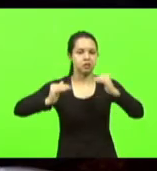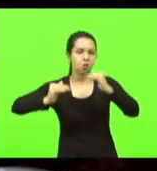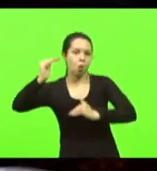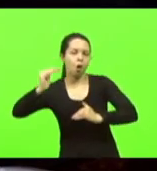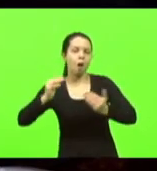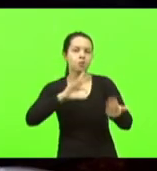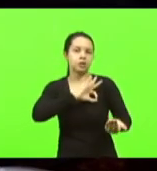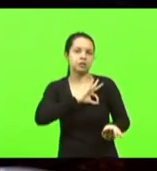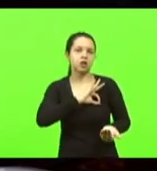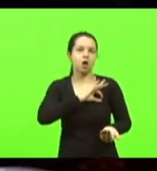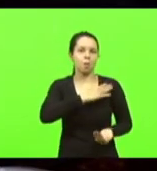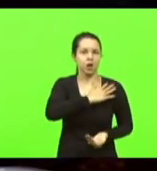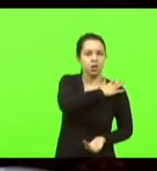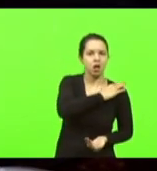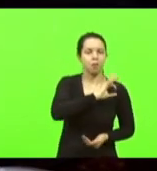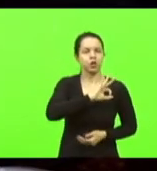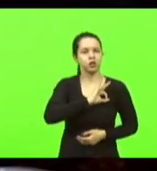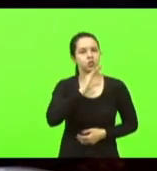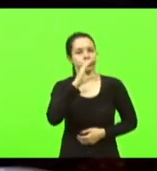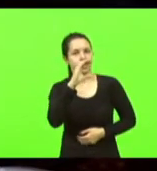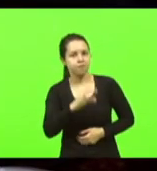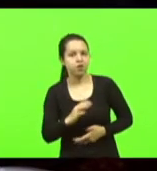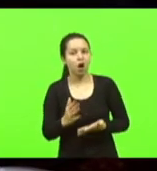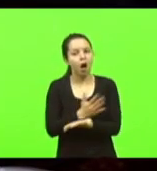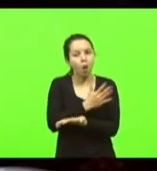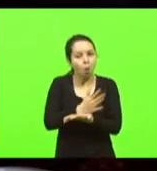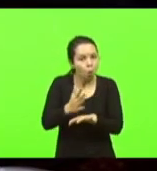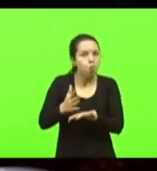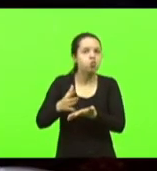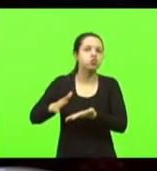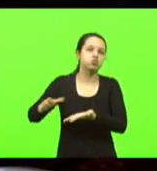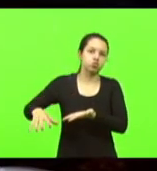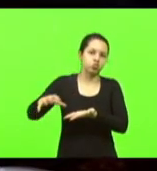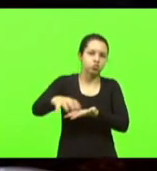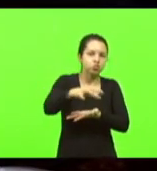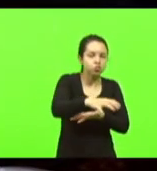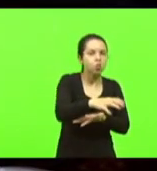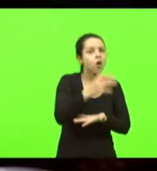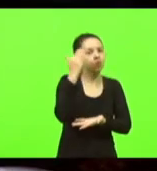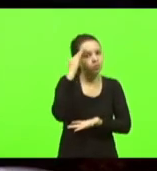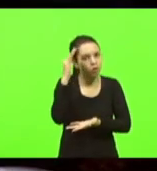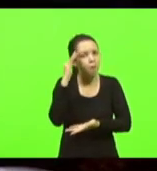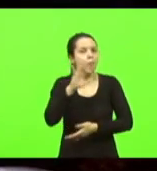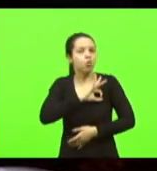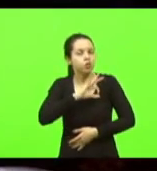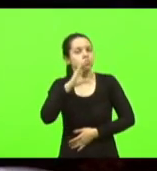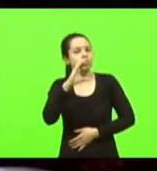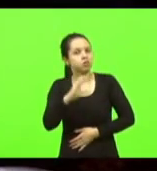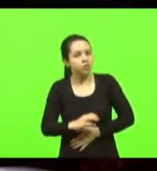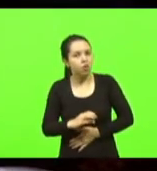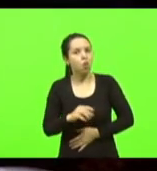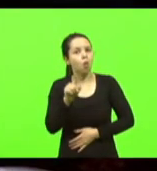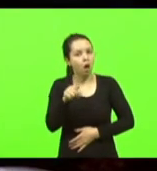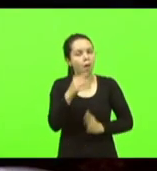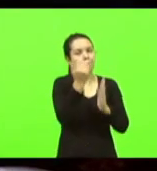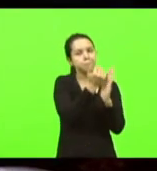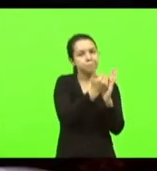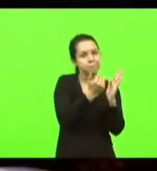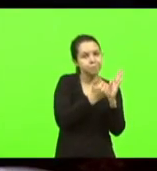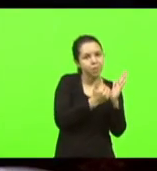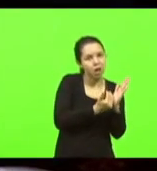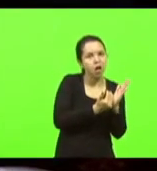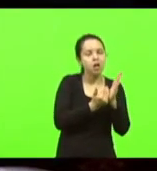policial militar e policial civil em alguns segmentos entendo eu que Inclusive a polícia civil com esse plano de migração